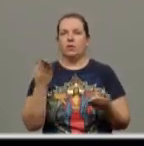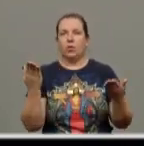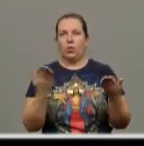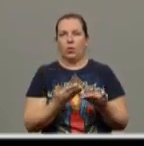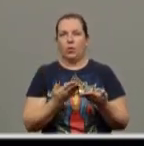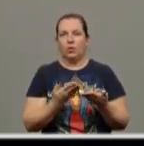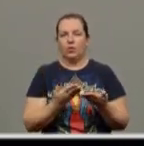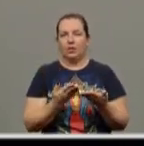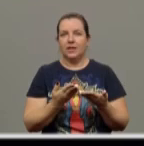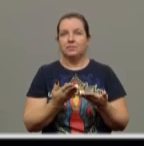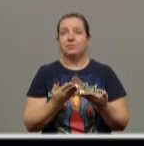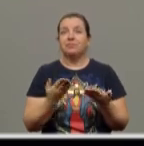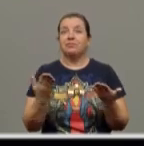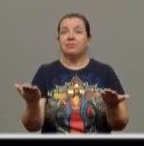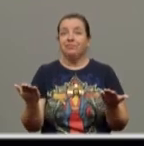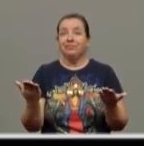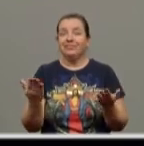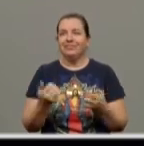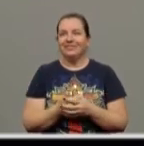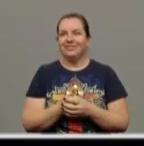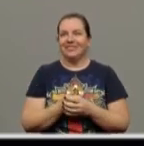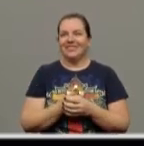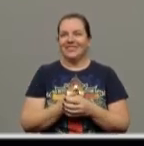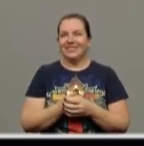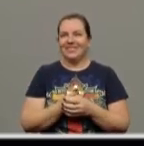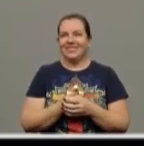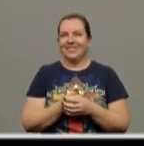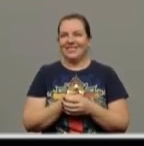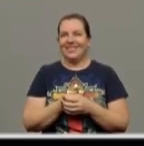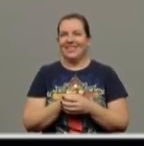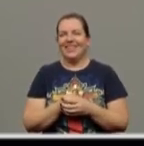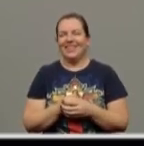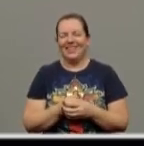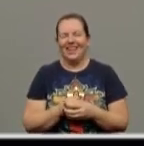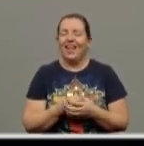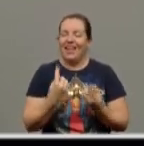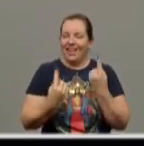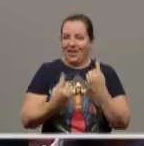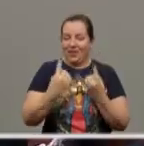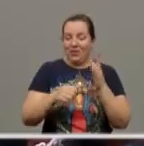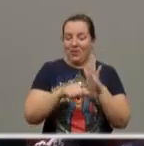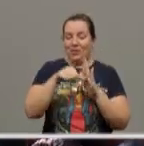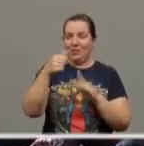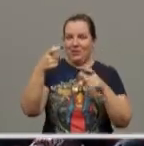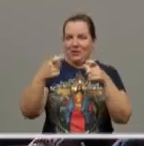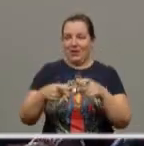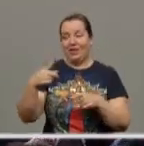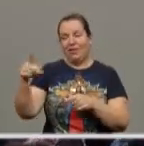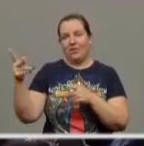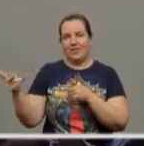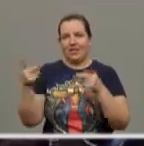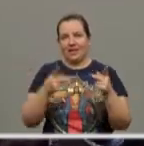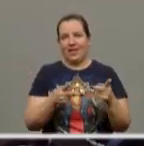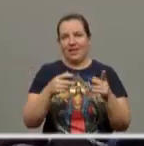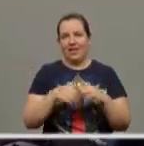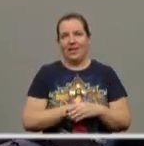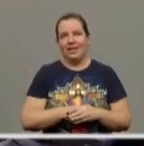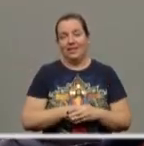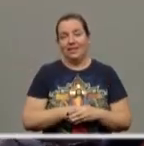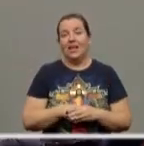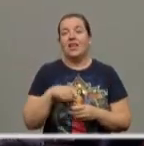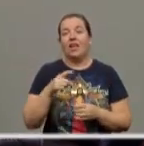lugar que vão visitar? É a casa do pai e da mãe? Não, geralmente vão visitar a